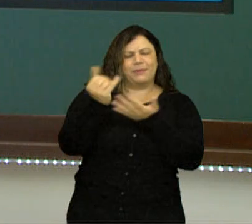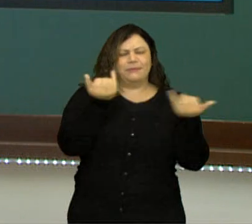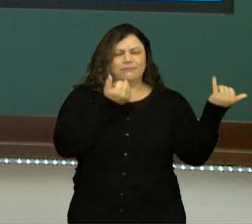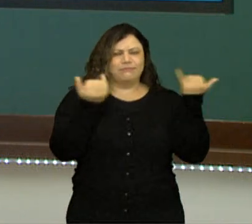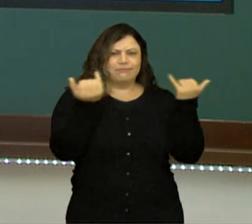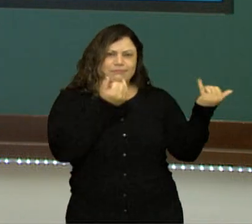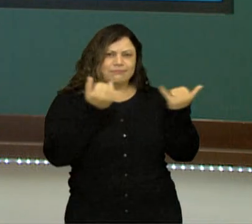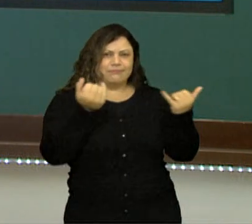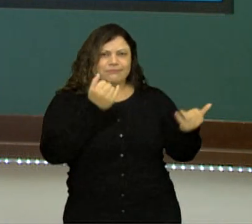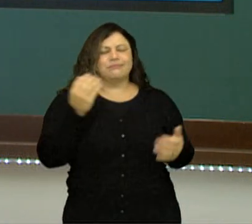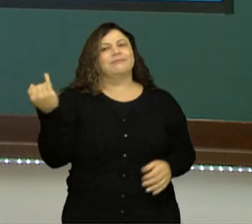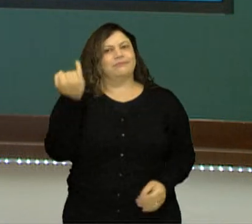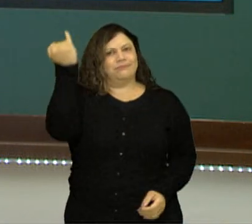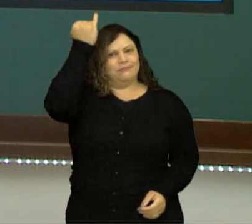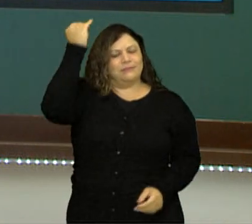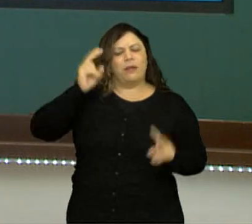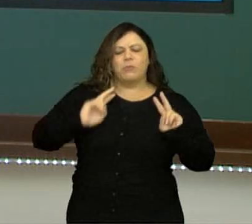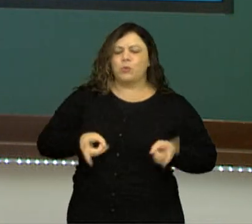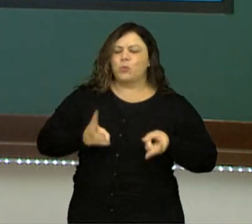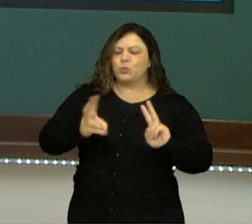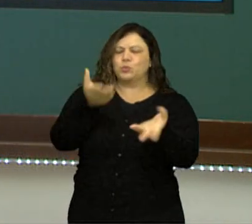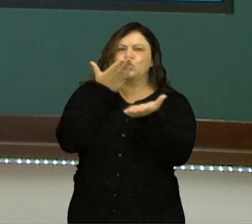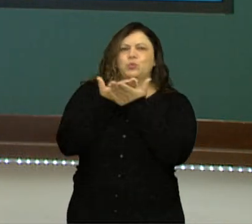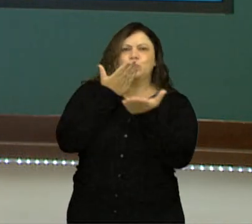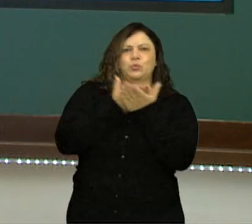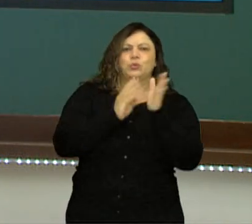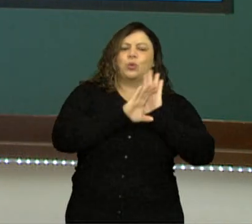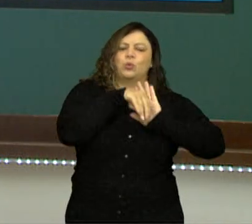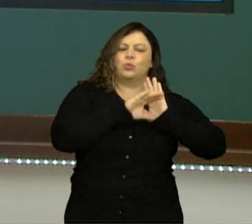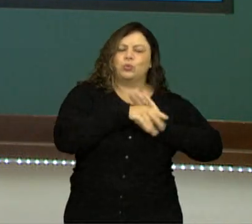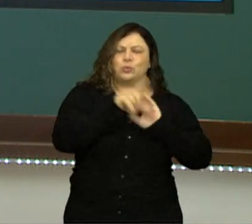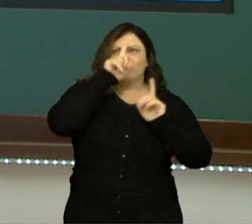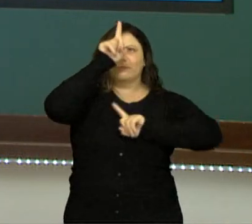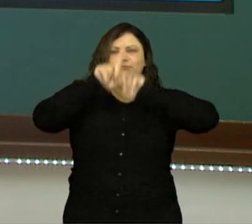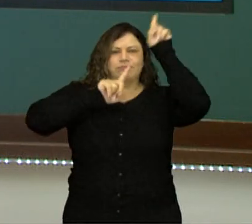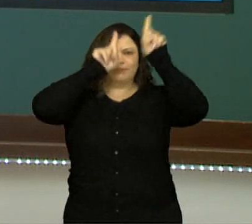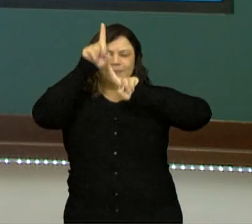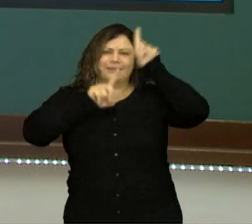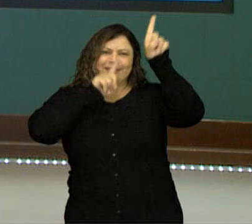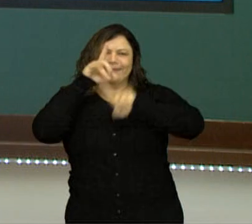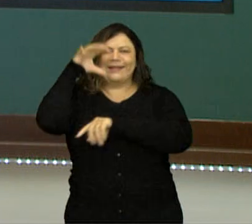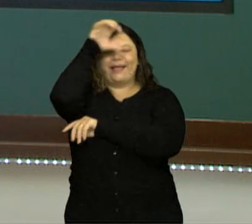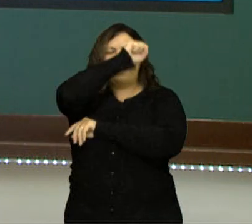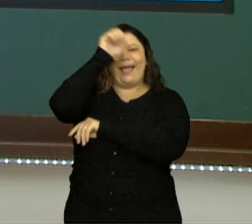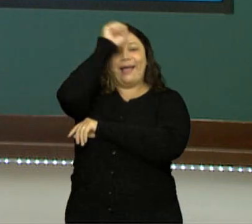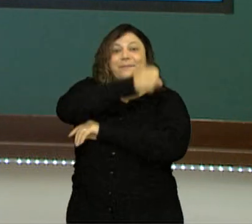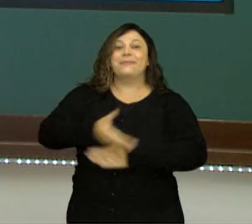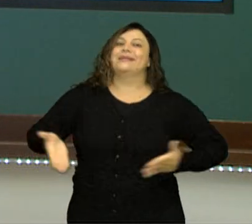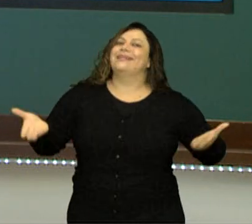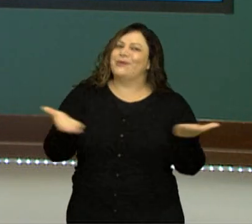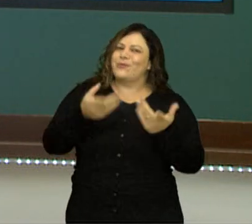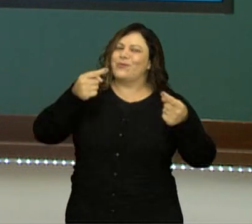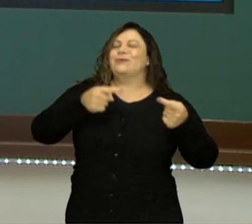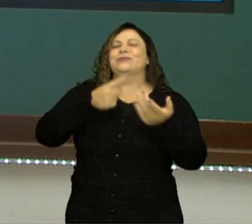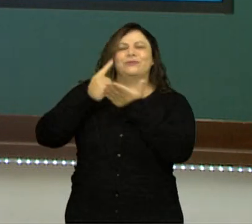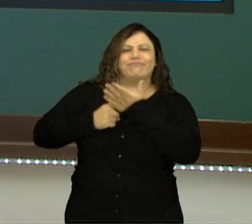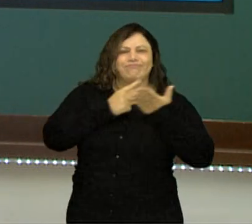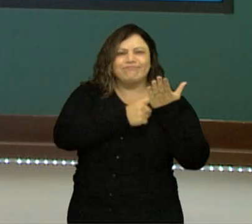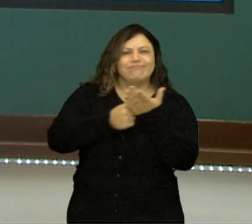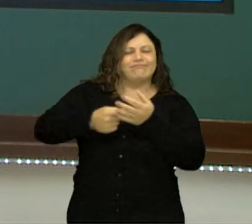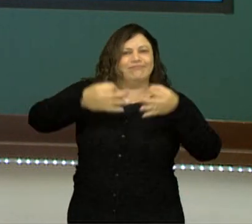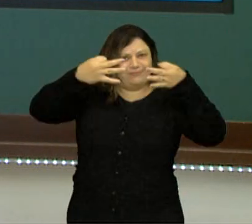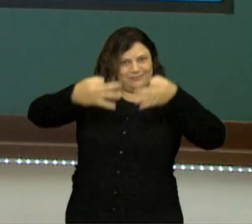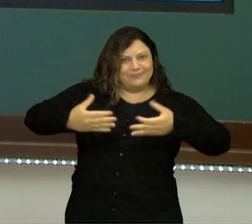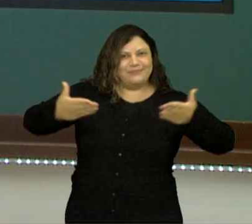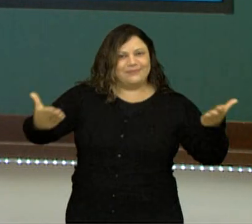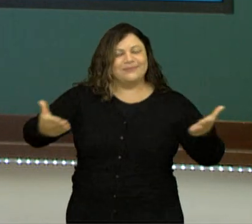você continuar os seus estudos. Anote os conceitos, as ideias que nós vamos aprender aqui hoje. Combinado, criança? E o que nós